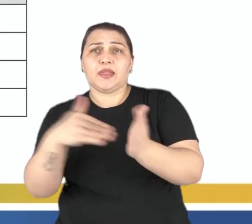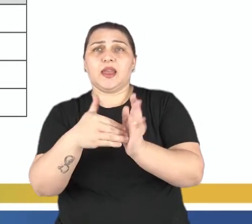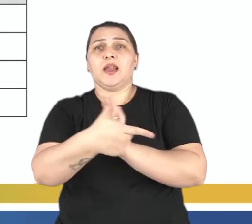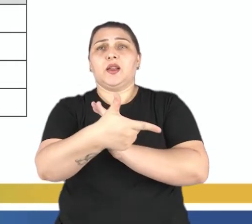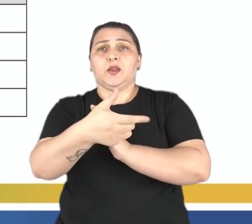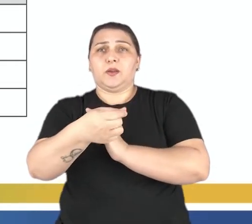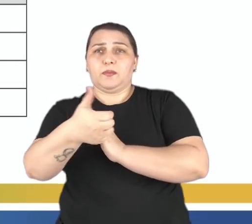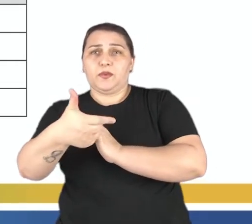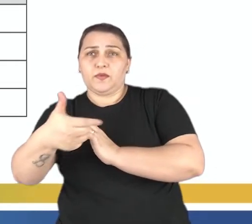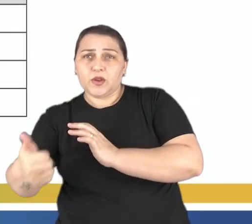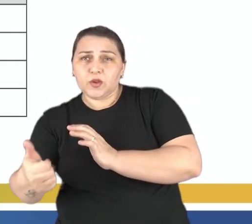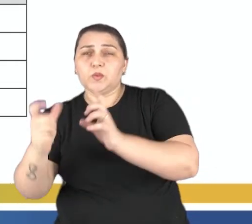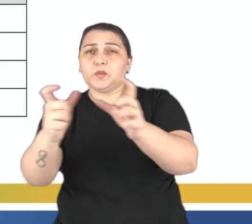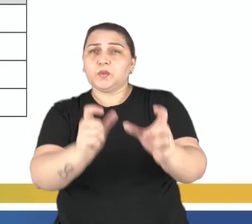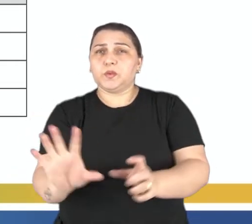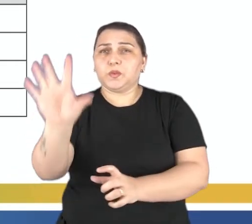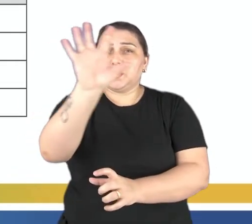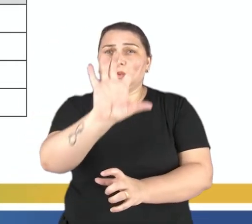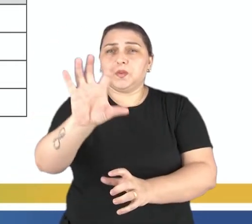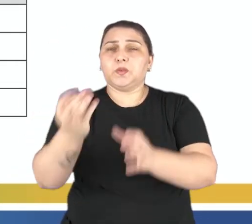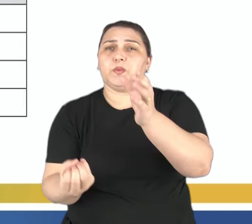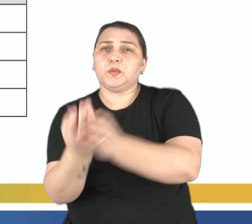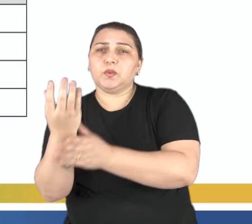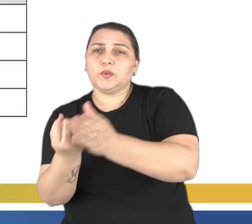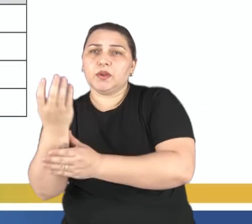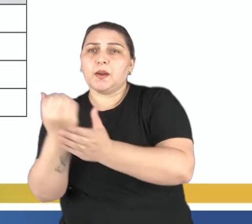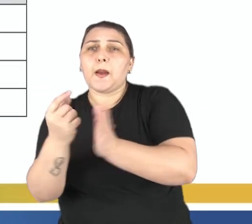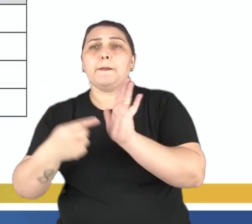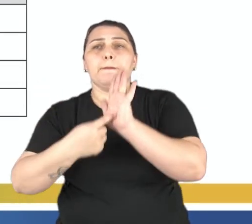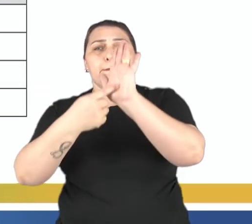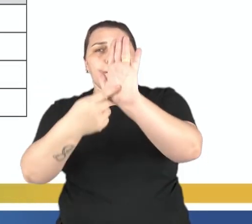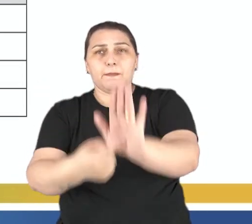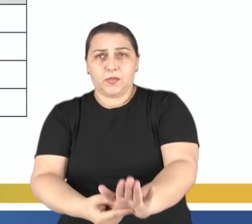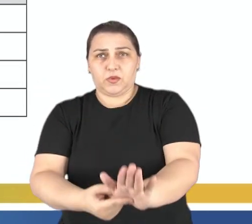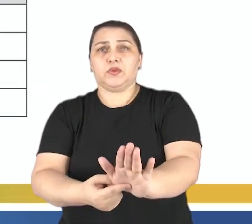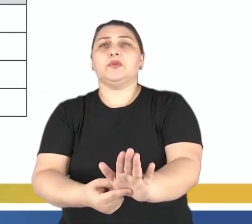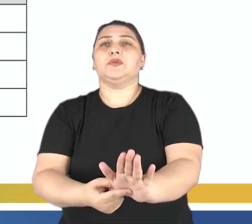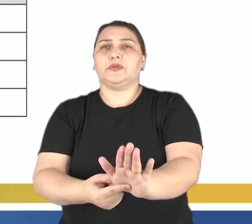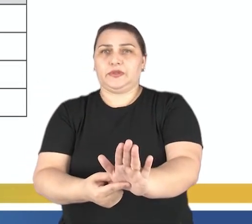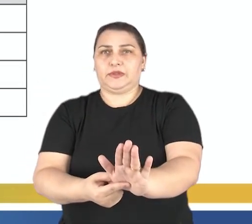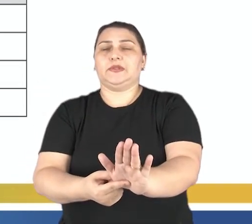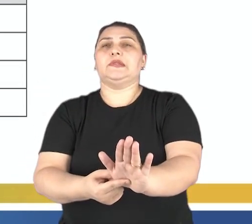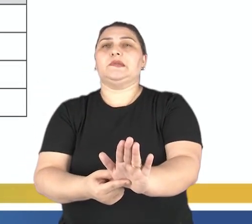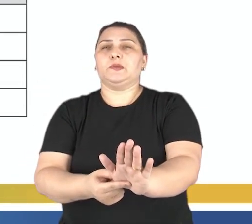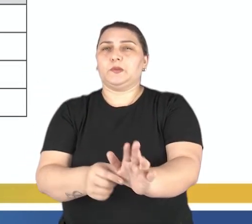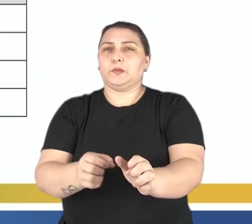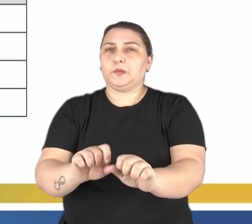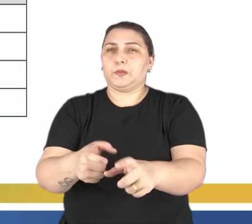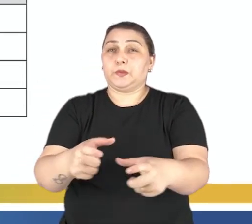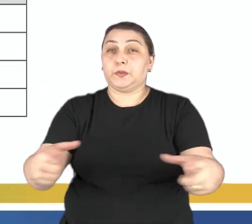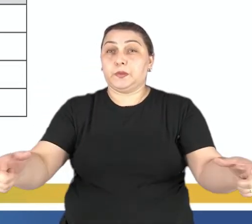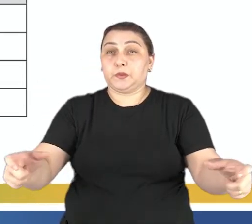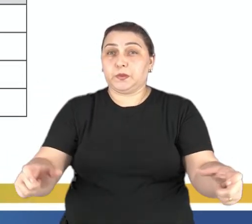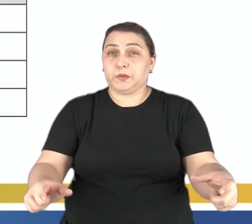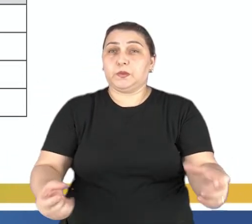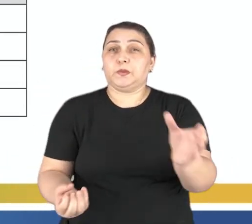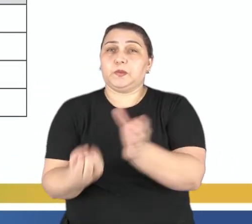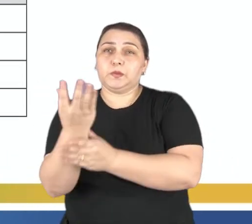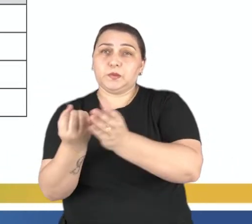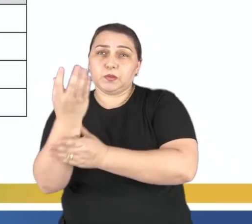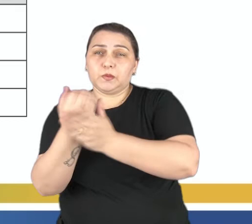uma determinada região produtora, apontam para uma perspectiva de crescimento constante da produção